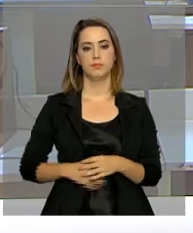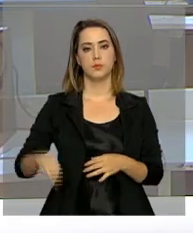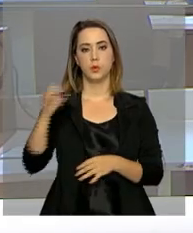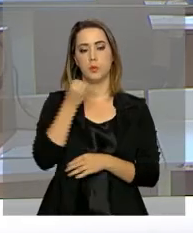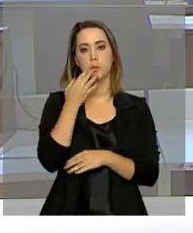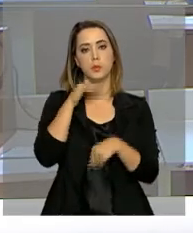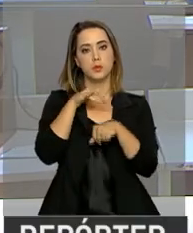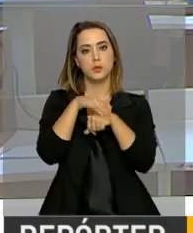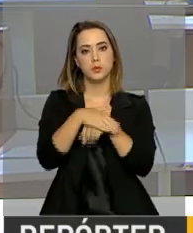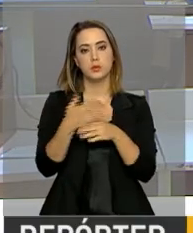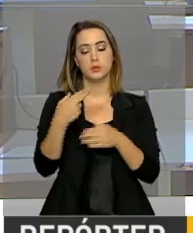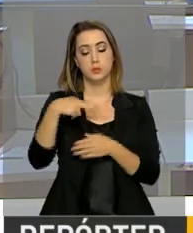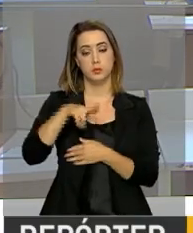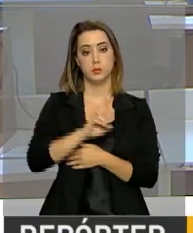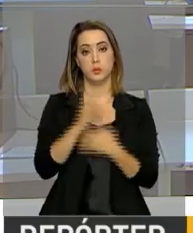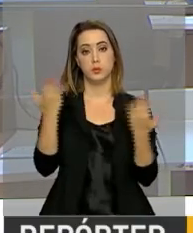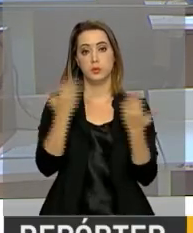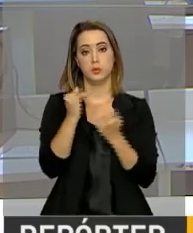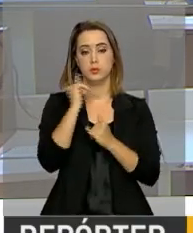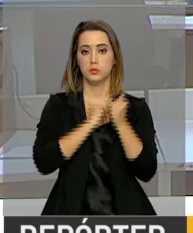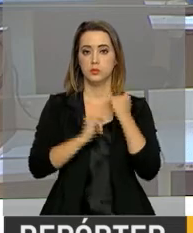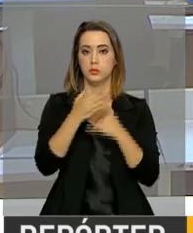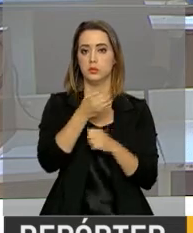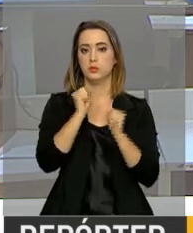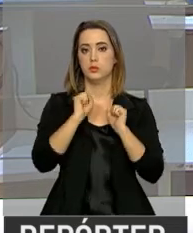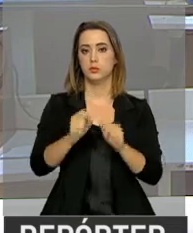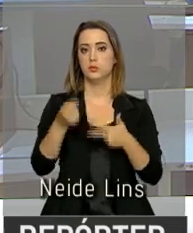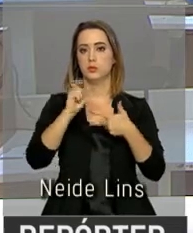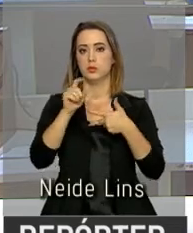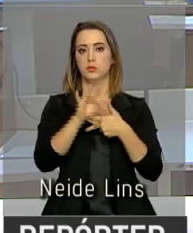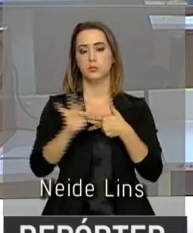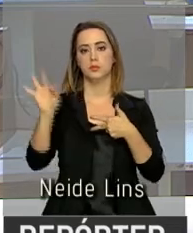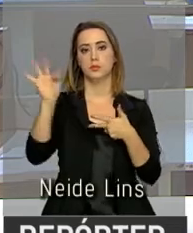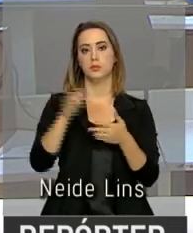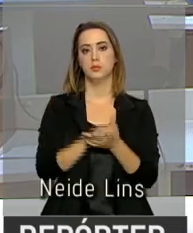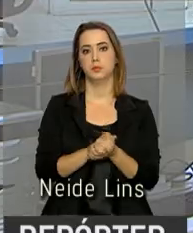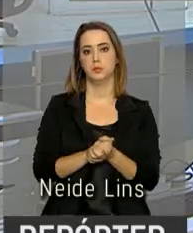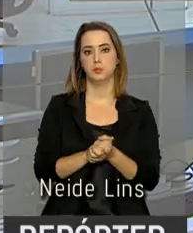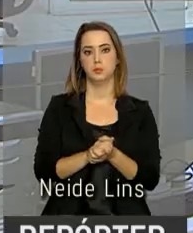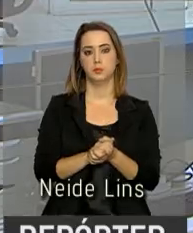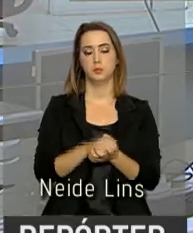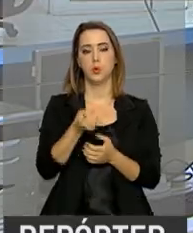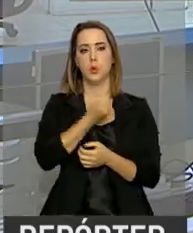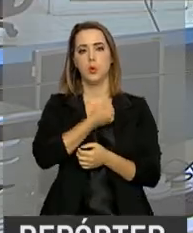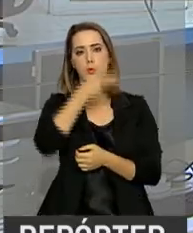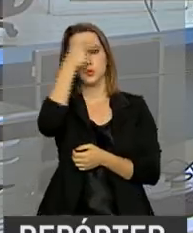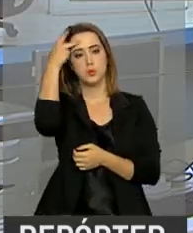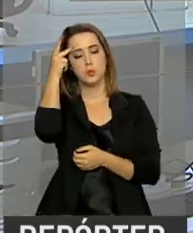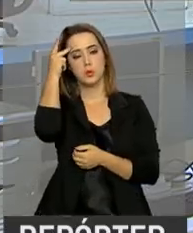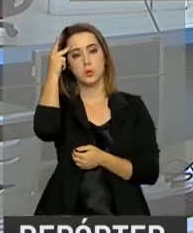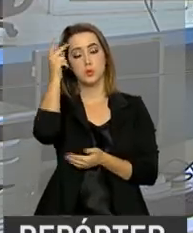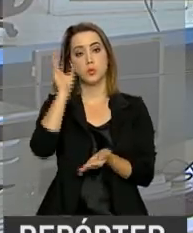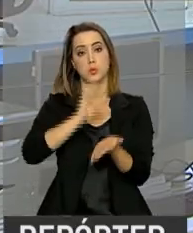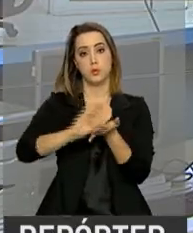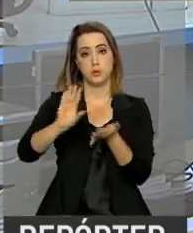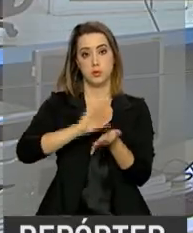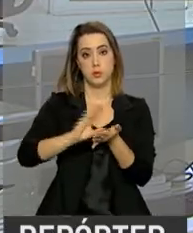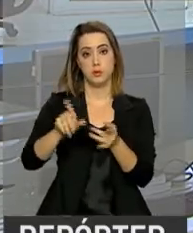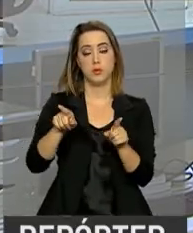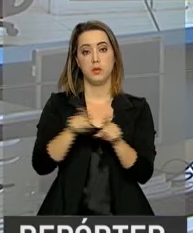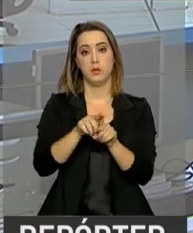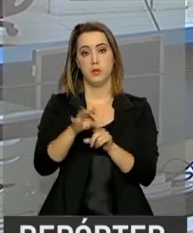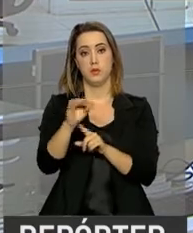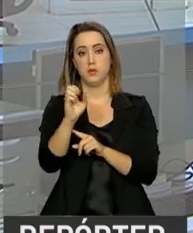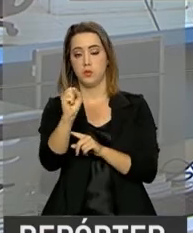Olá, boa noite. O repórter NBR está no ar com as notícias do Poder Executivo Federal. O número de investidores cadastrados no